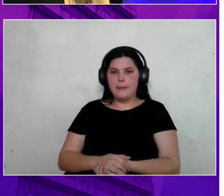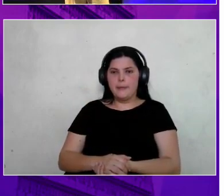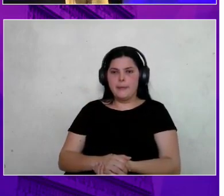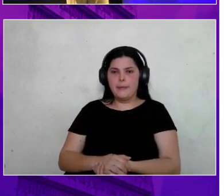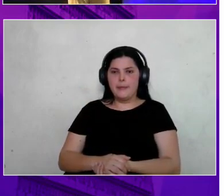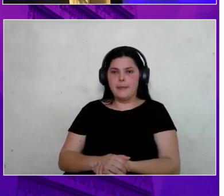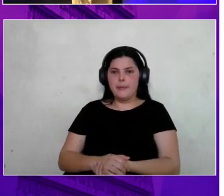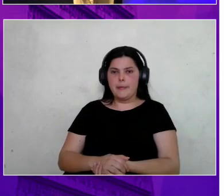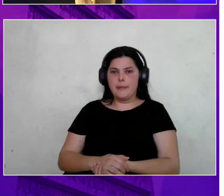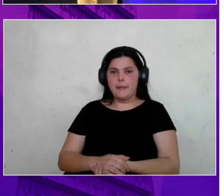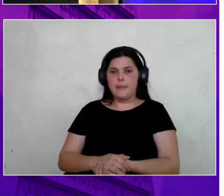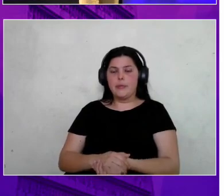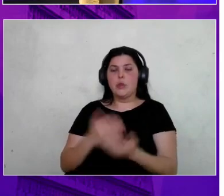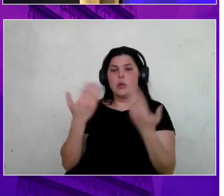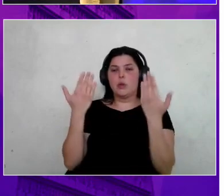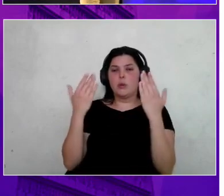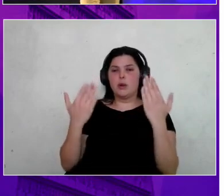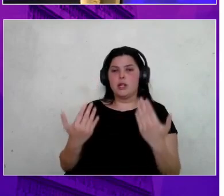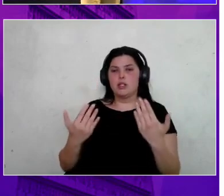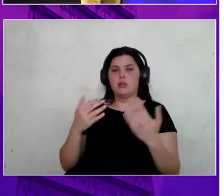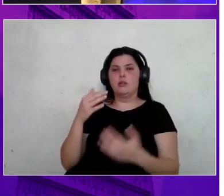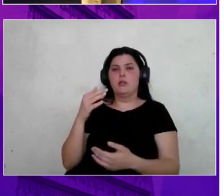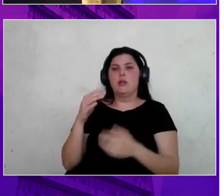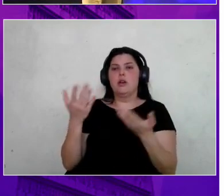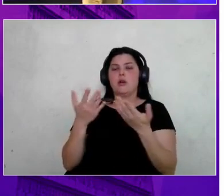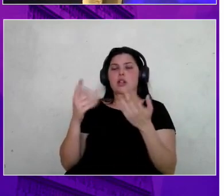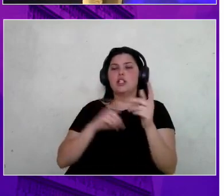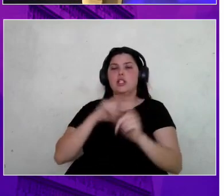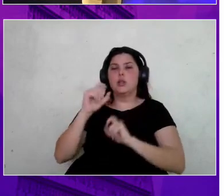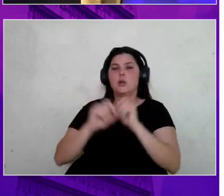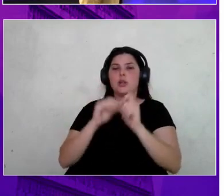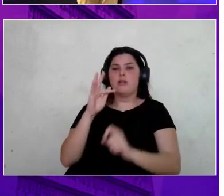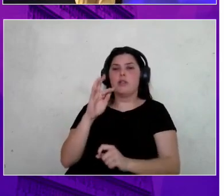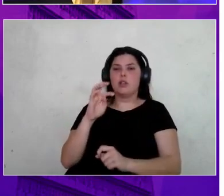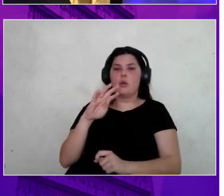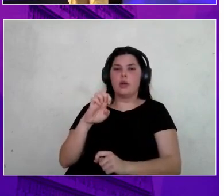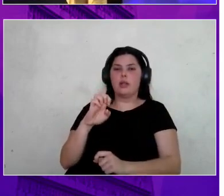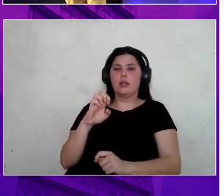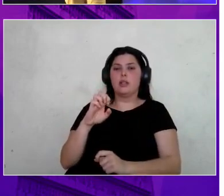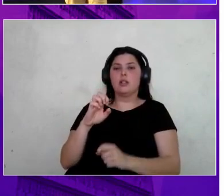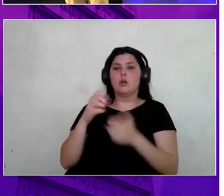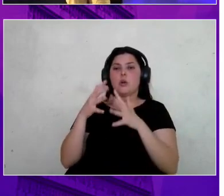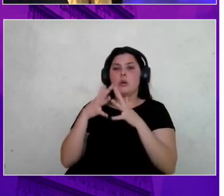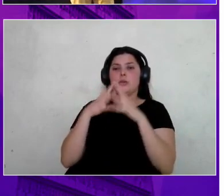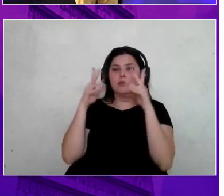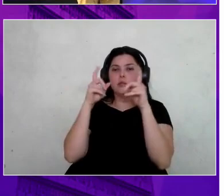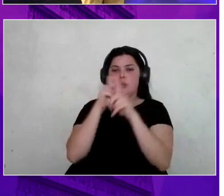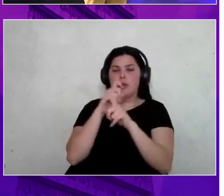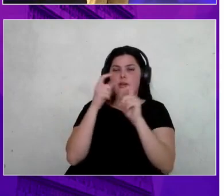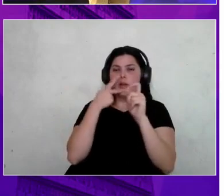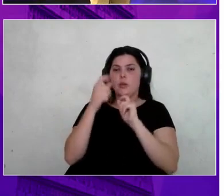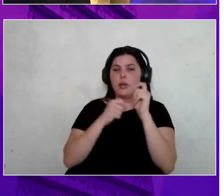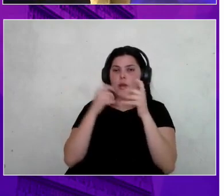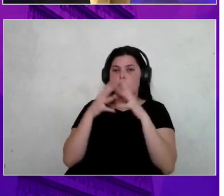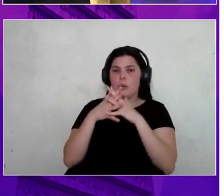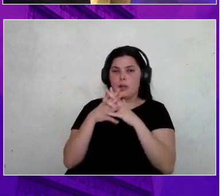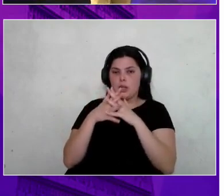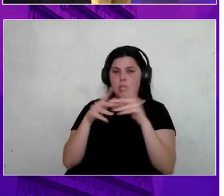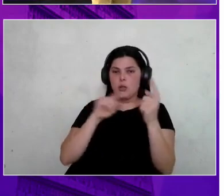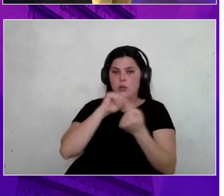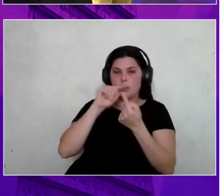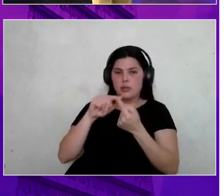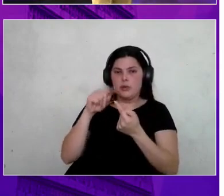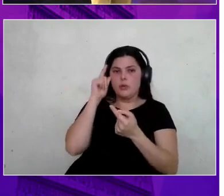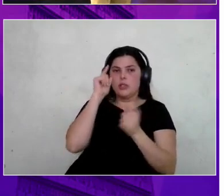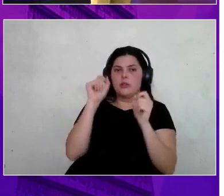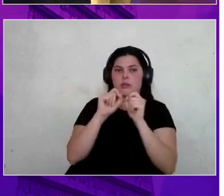No comparativo da Feature, a gente tinha uma complexidade muito alta. Então, quando eu falo de complexidade, eu falo no sentido de conseguir fazer uma